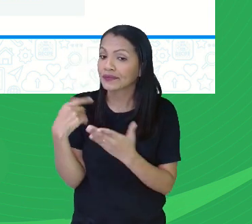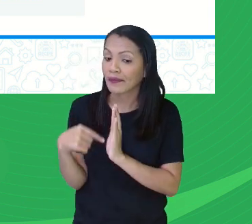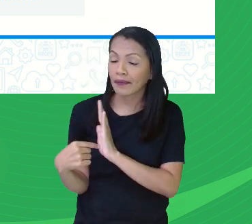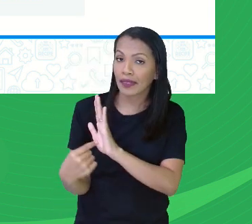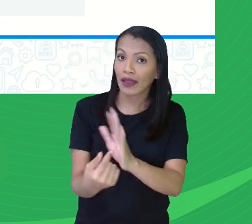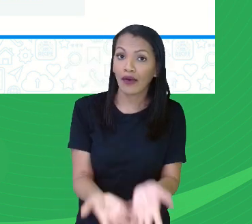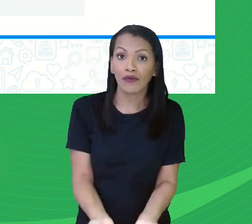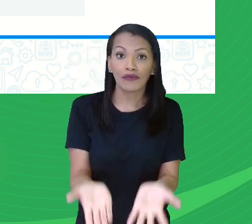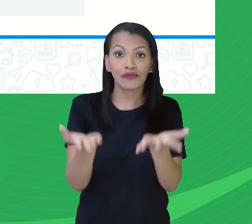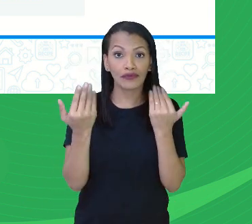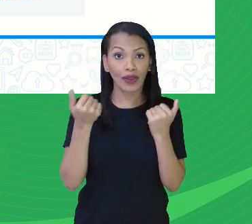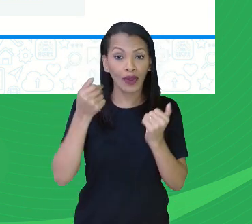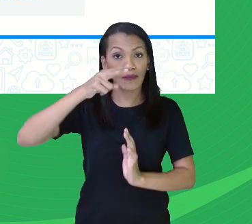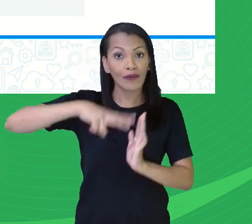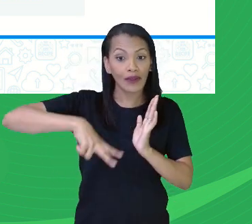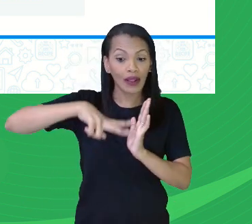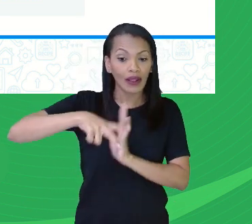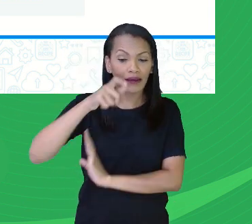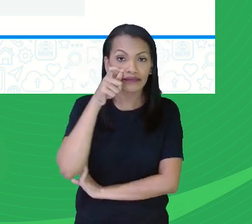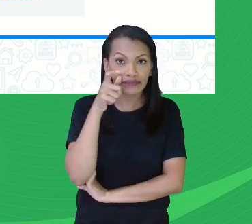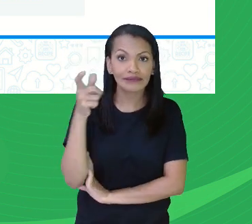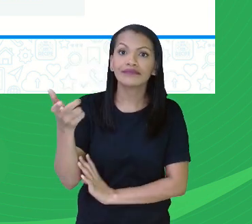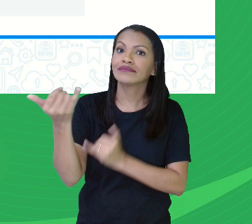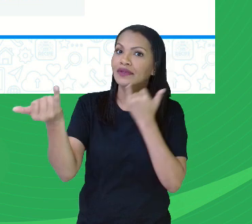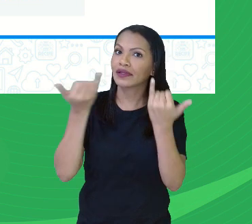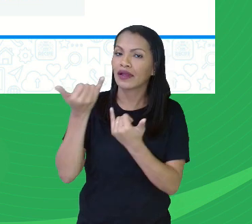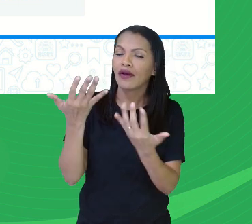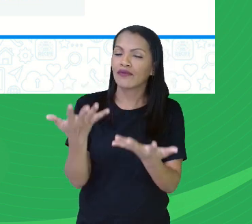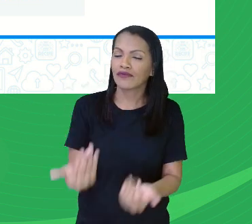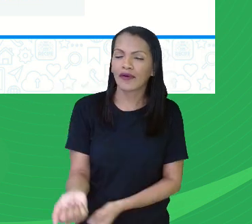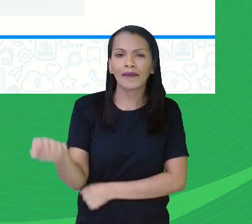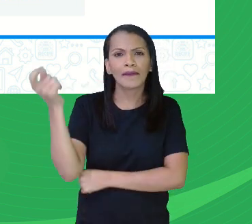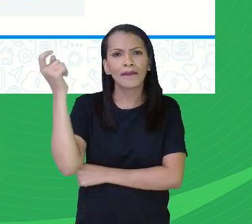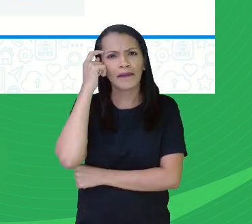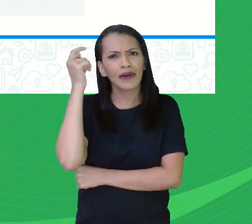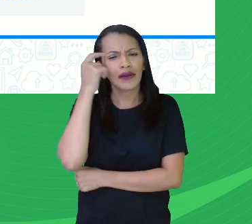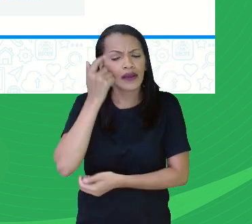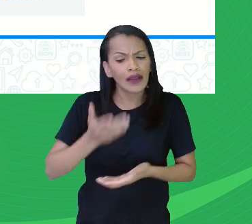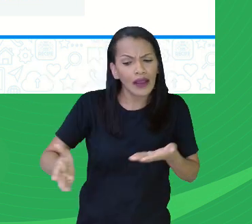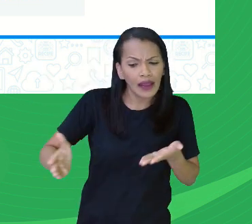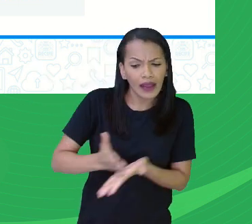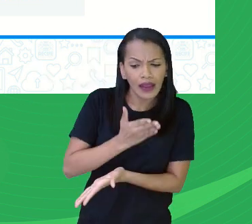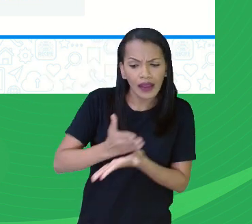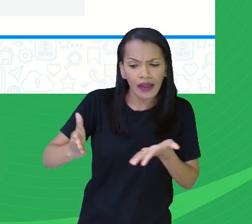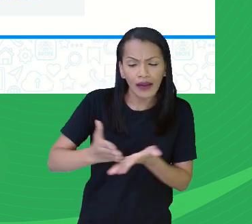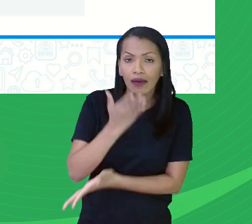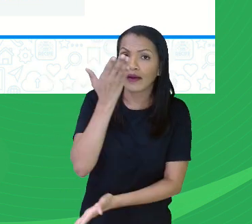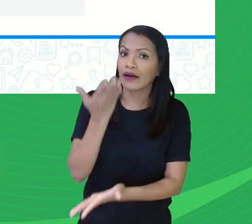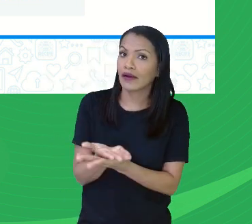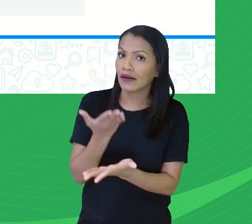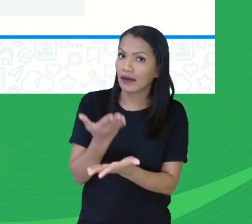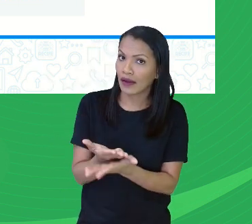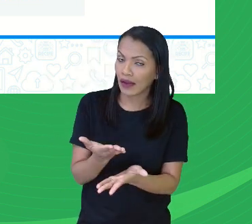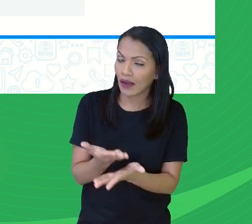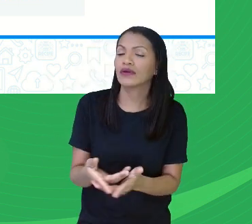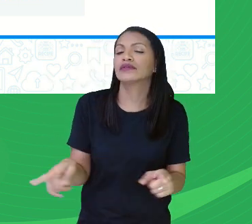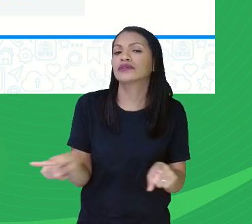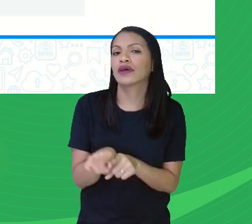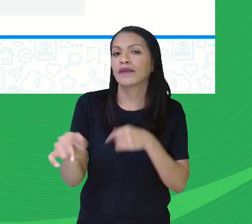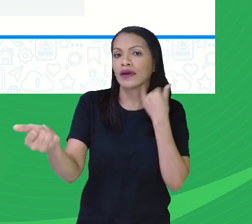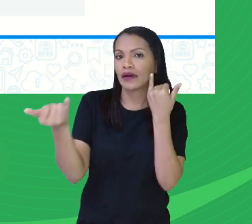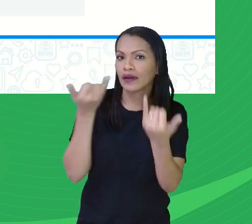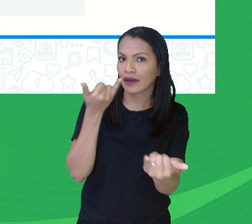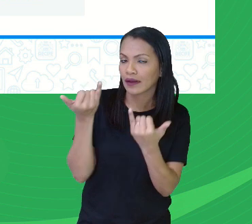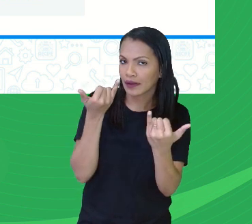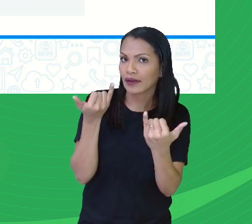vamos ler essa notícia e vamos trabalhar ela hoje em algumas outras aulas, vários pontos de informações que